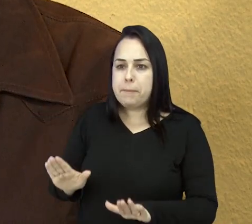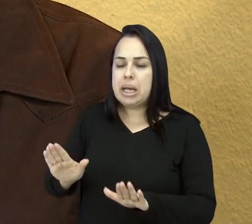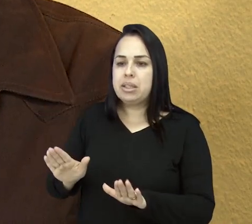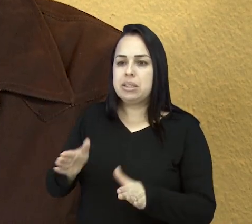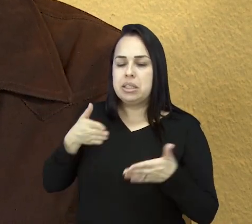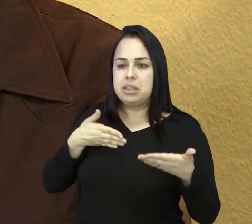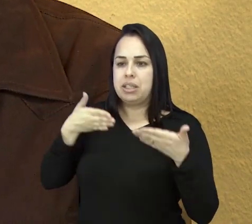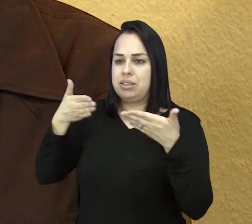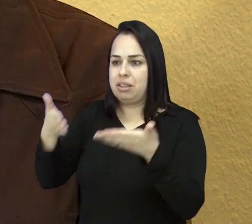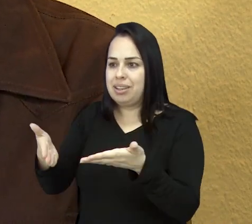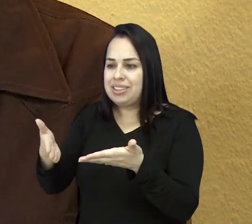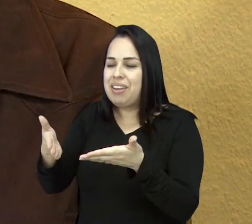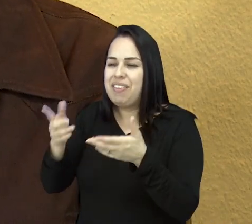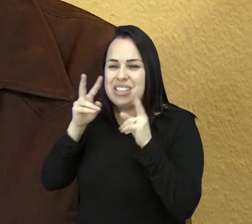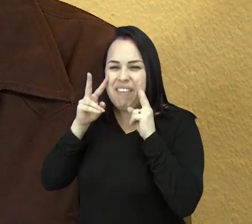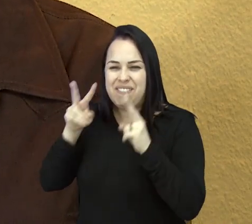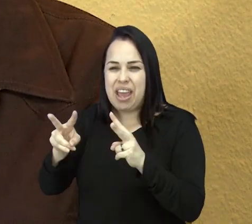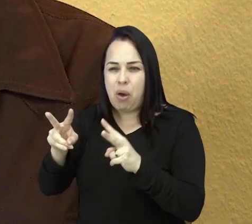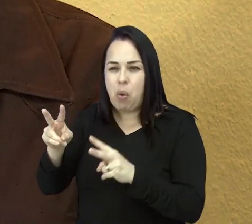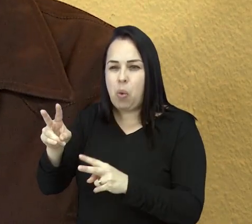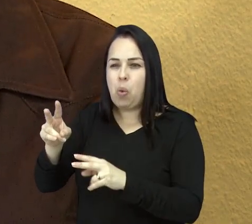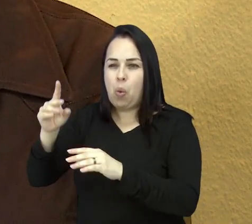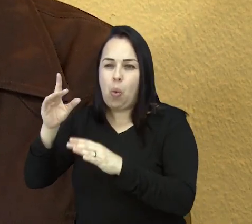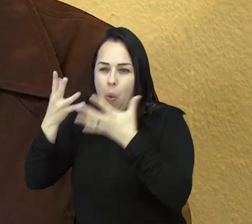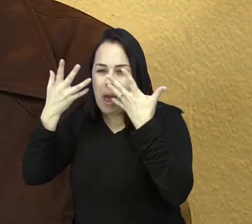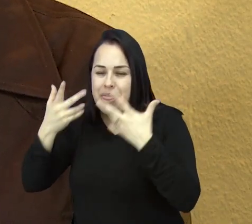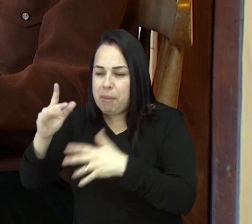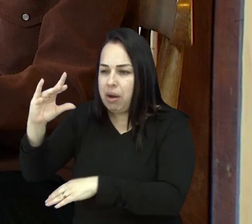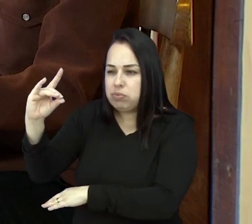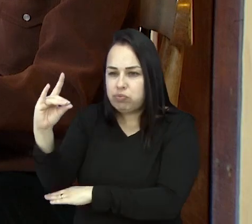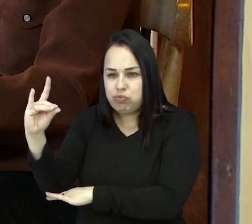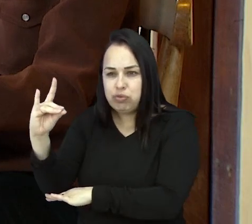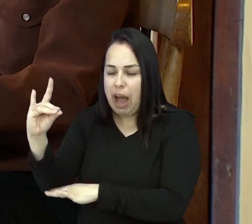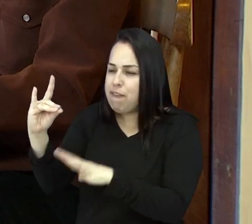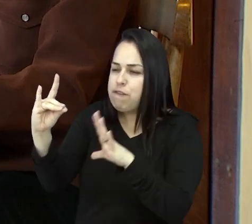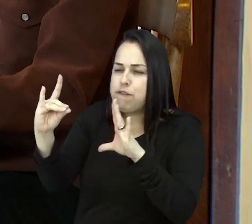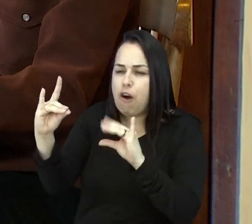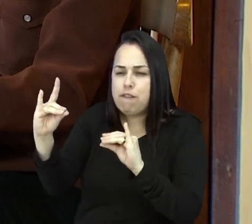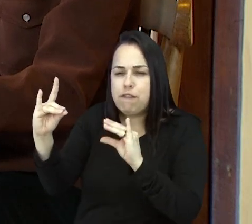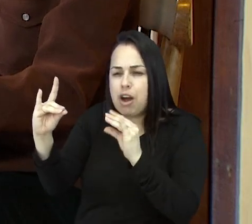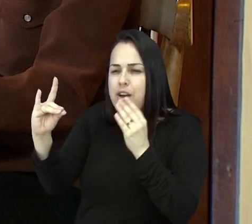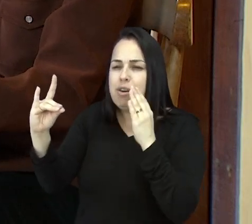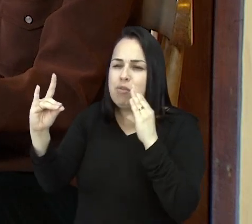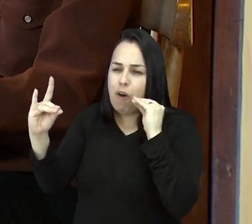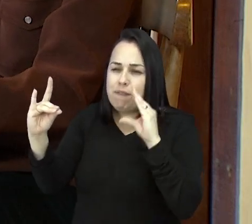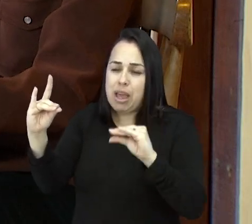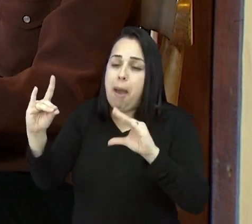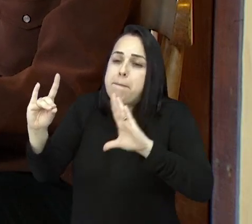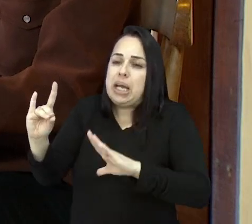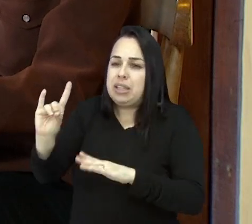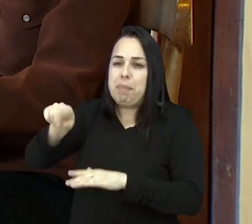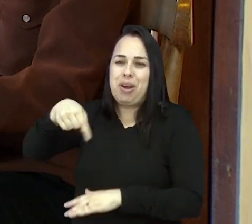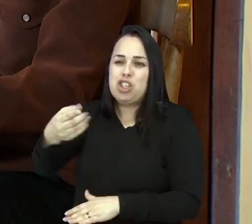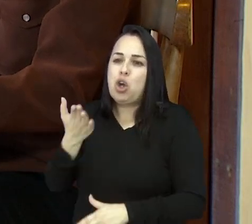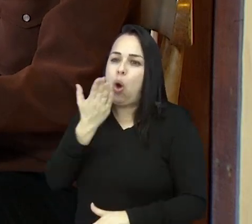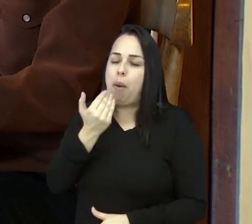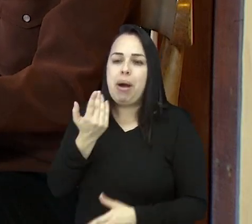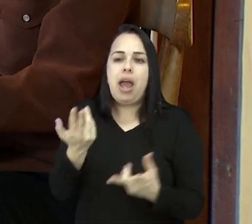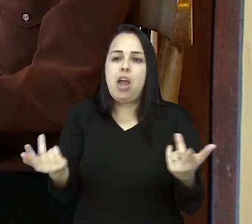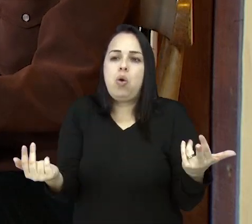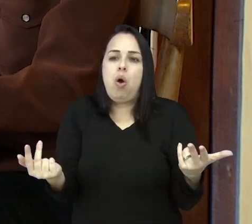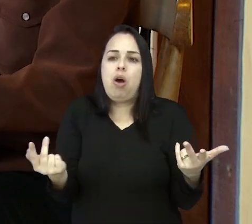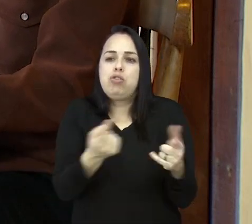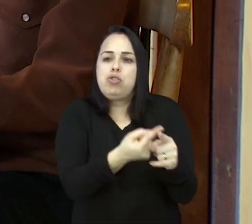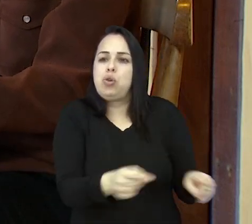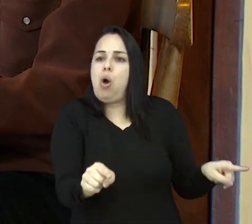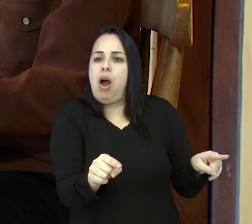mais chocante pra gente é você vai lá ver a lhama fofinha, né? E aí você vê que também eles comem. Mas assim,